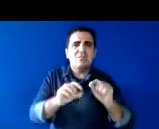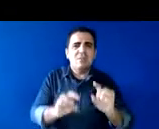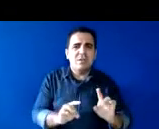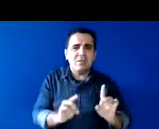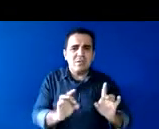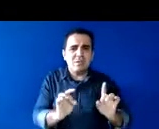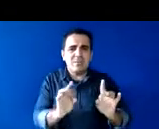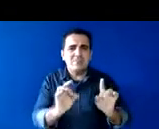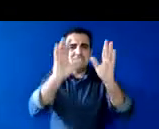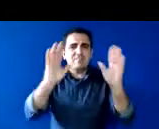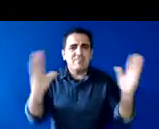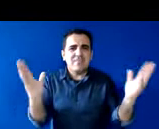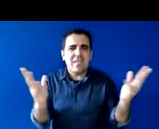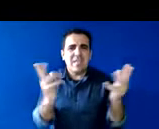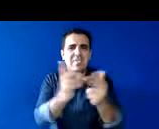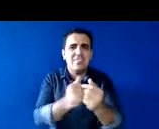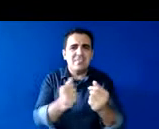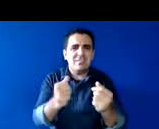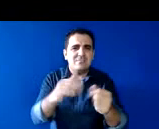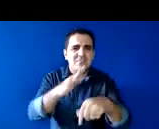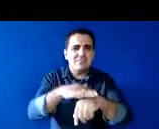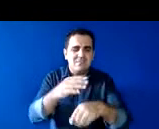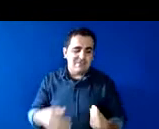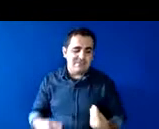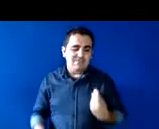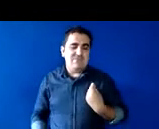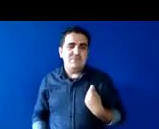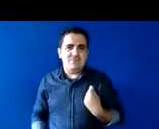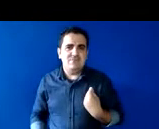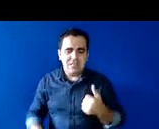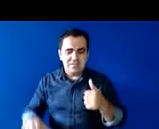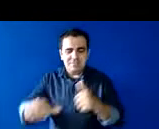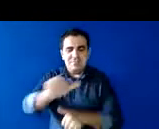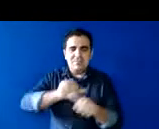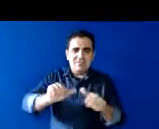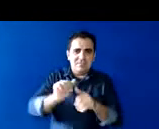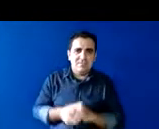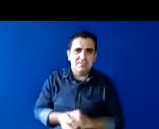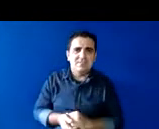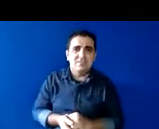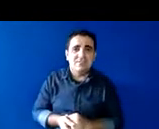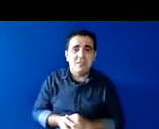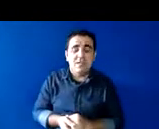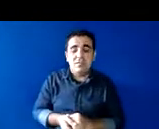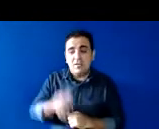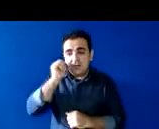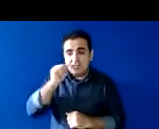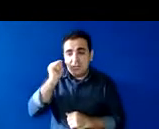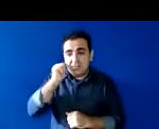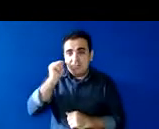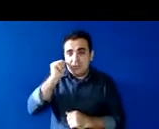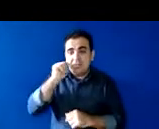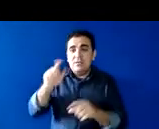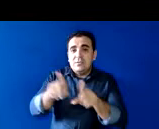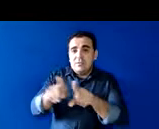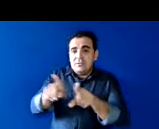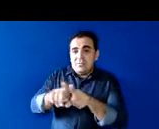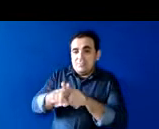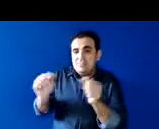momento gratificante de suas vidas, né, esse momento transformador para a vida delas, dos seus